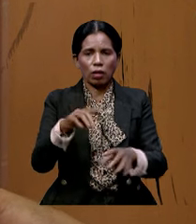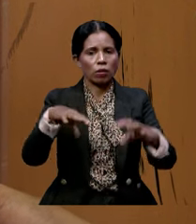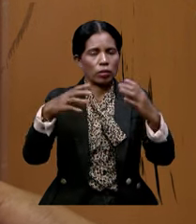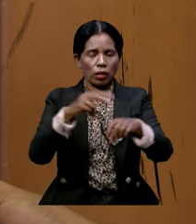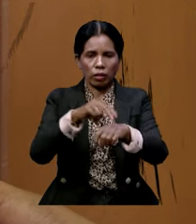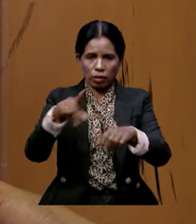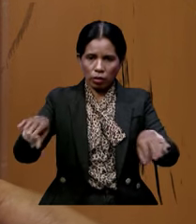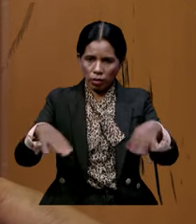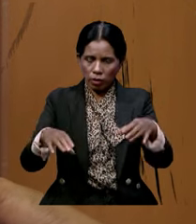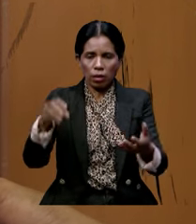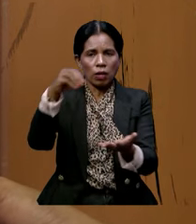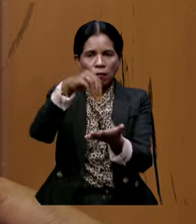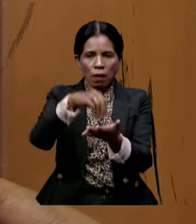Trabalho